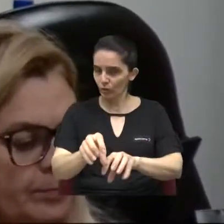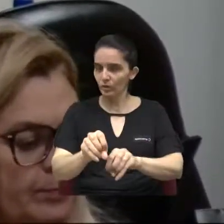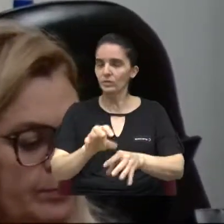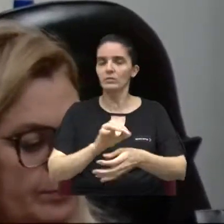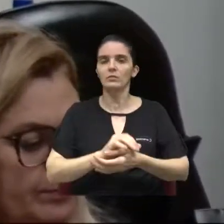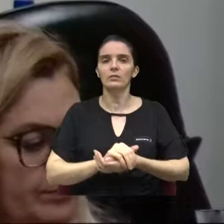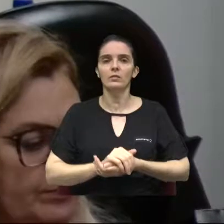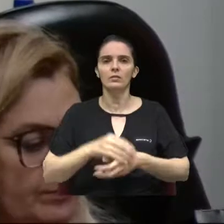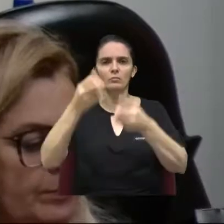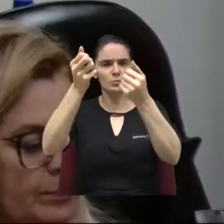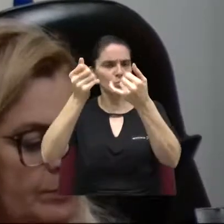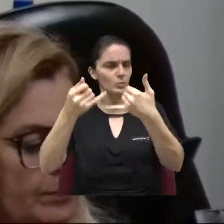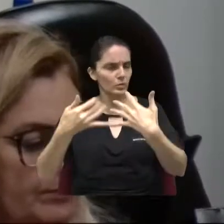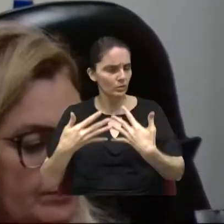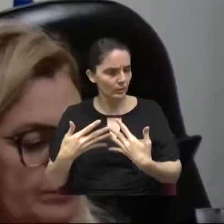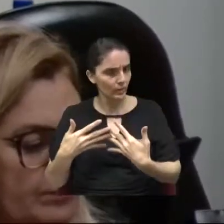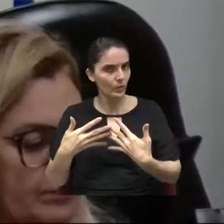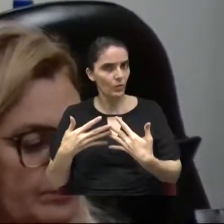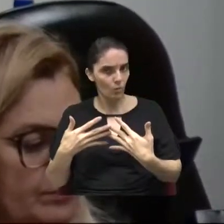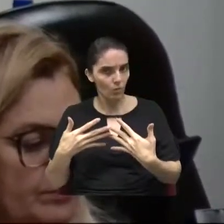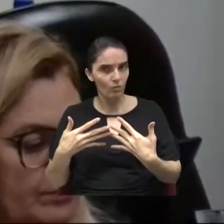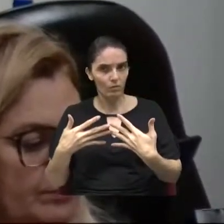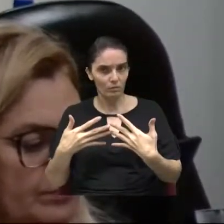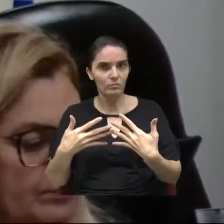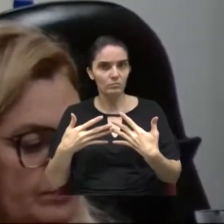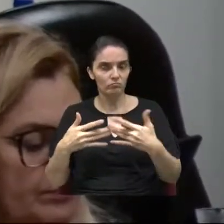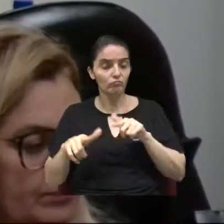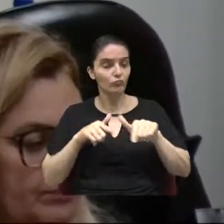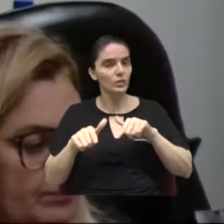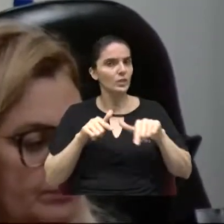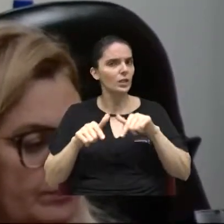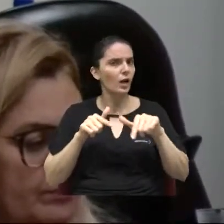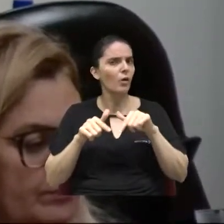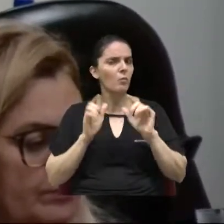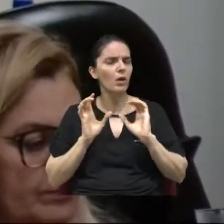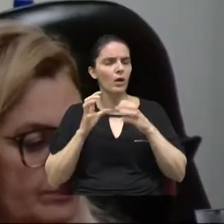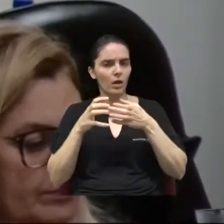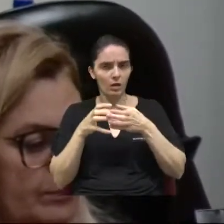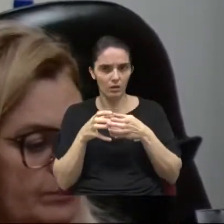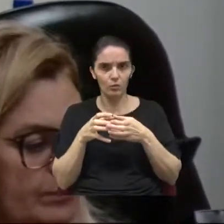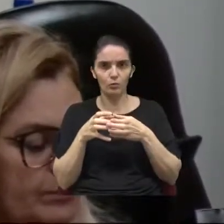ela explanou um pouco das atividades que essa equipe